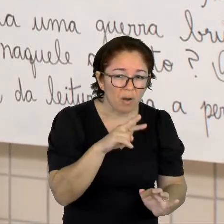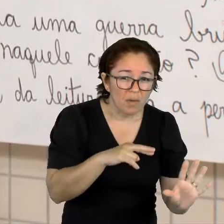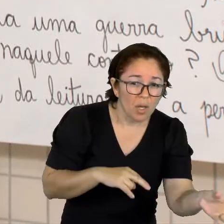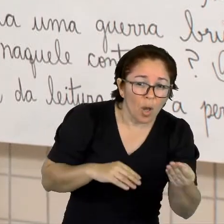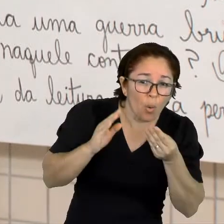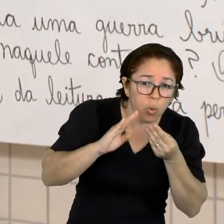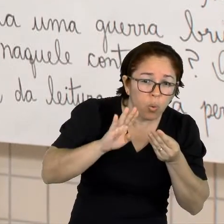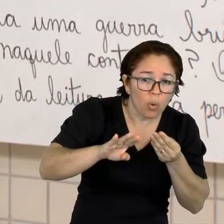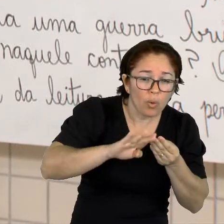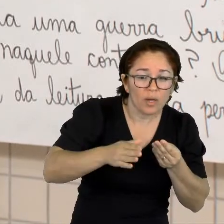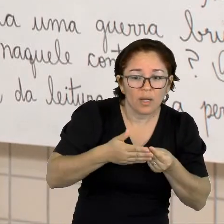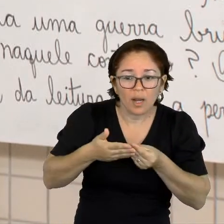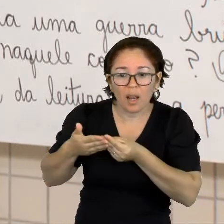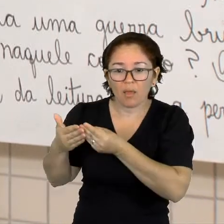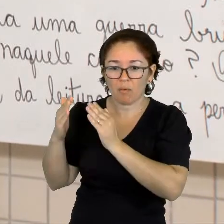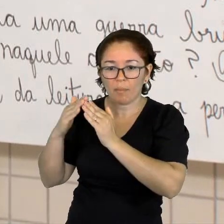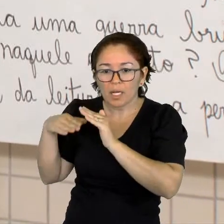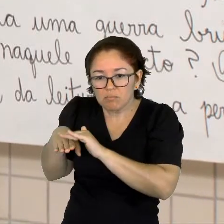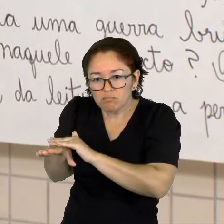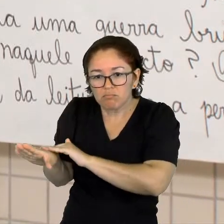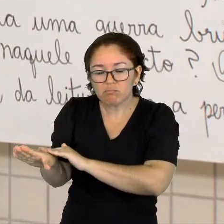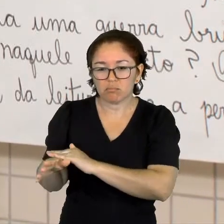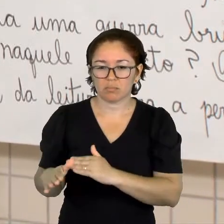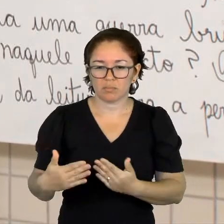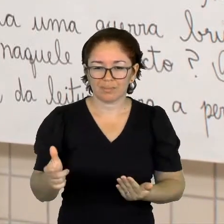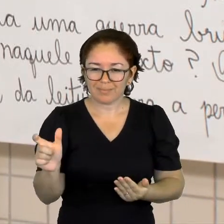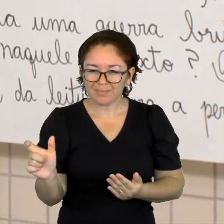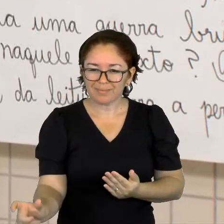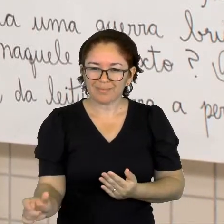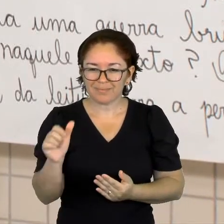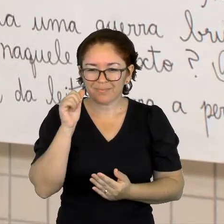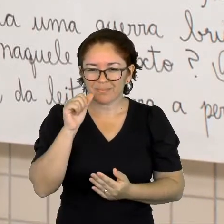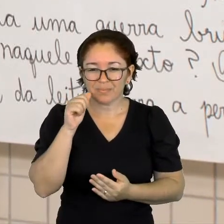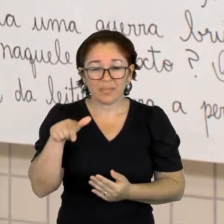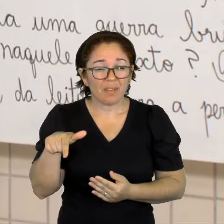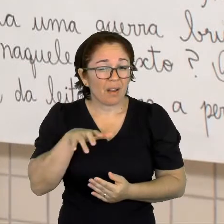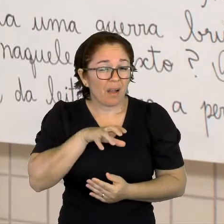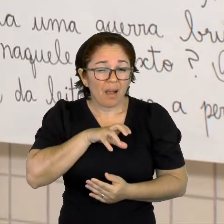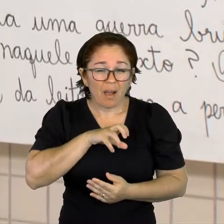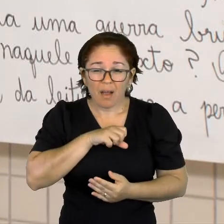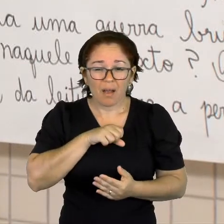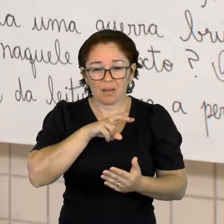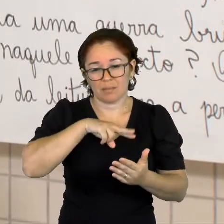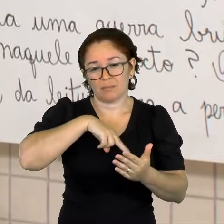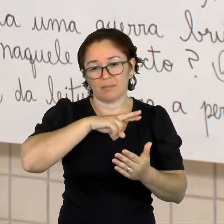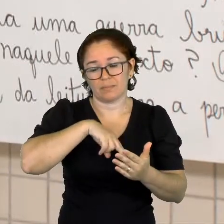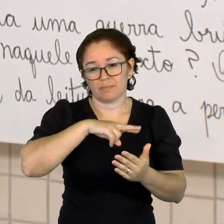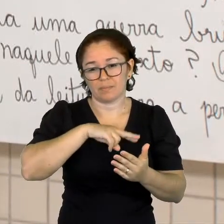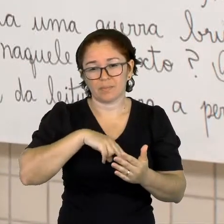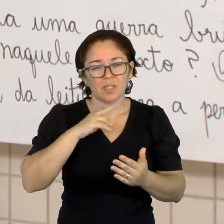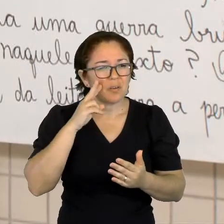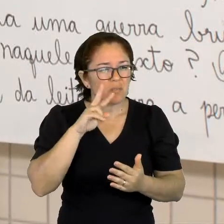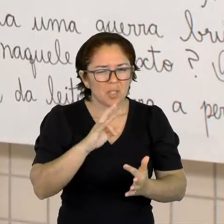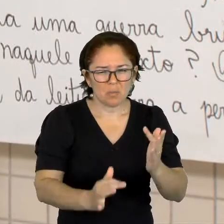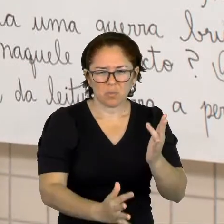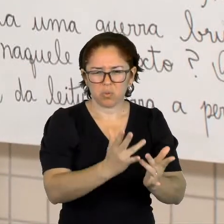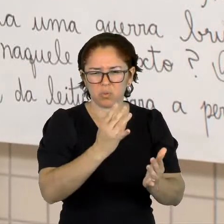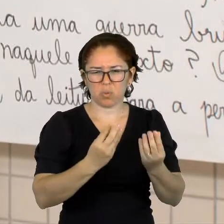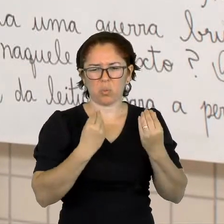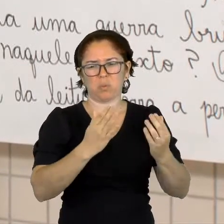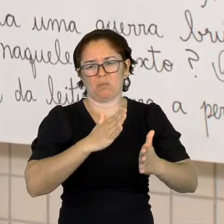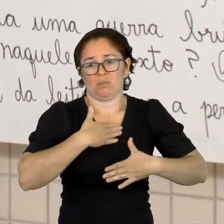levou para casa e guardou. Então a Lisa, a gente percebe que ela é amante da leitura, né? Ela fica assustada com essa